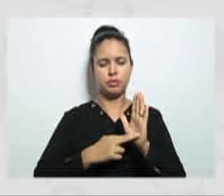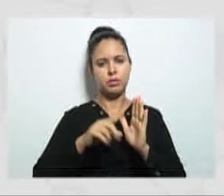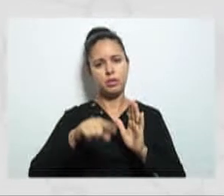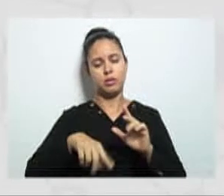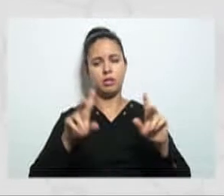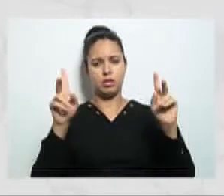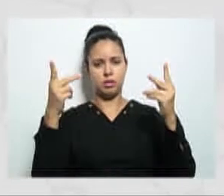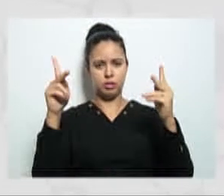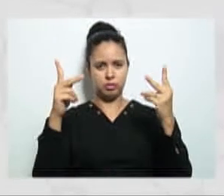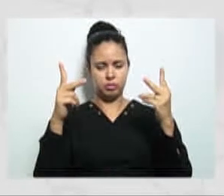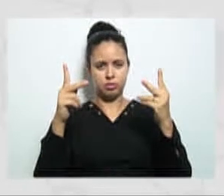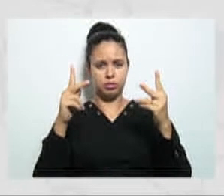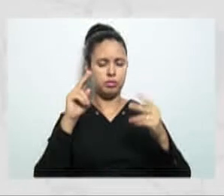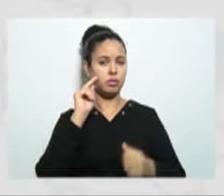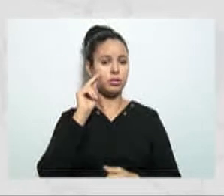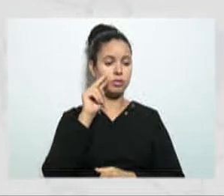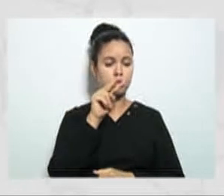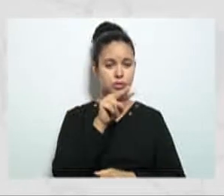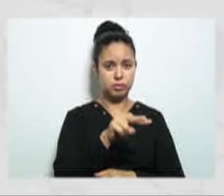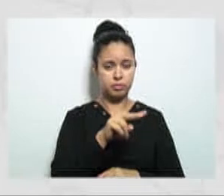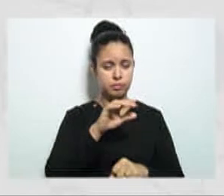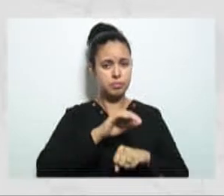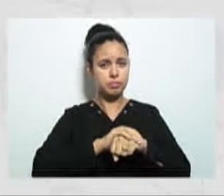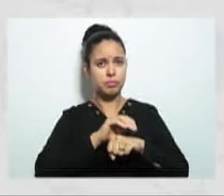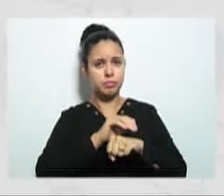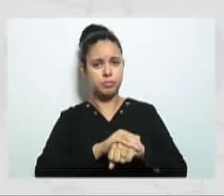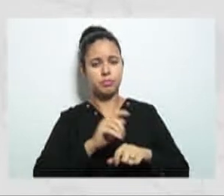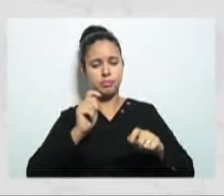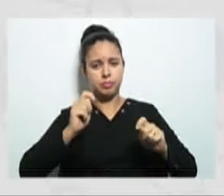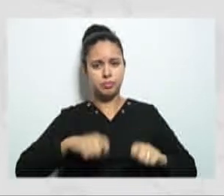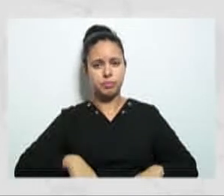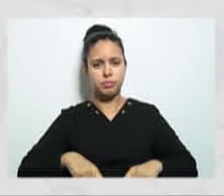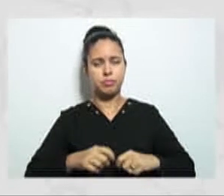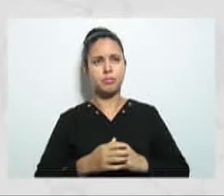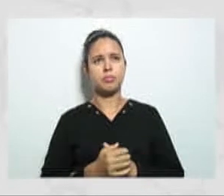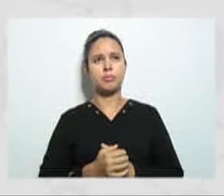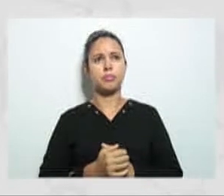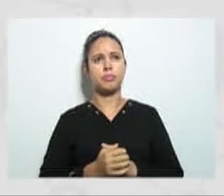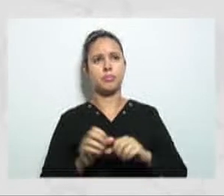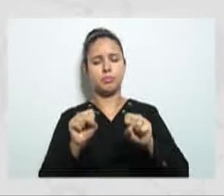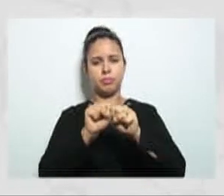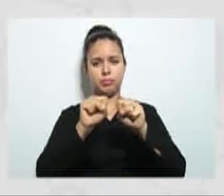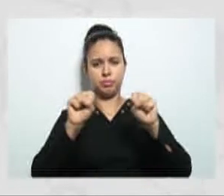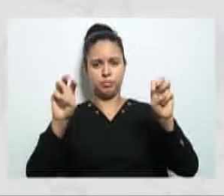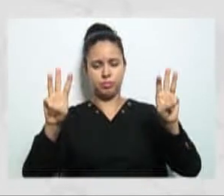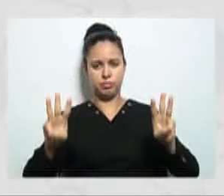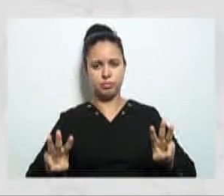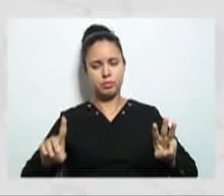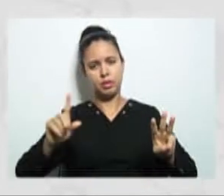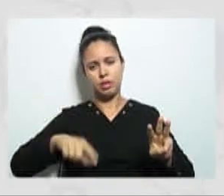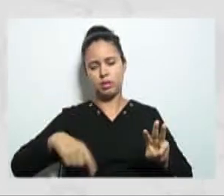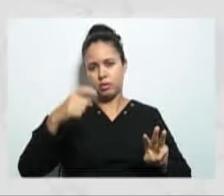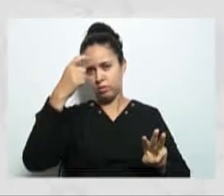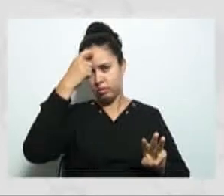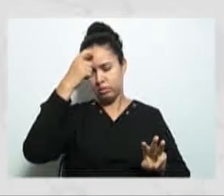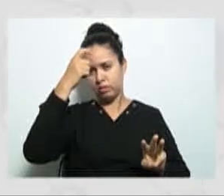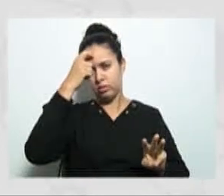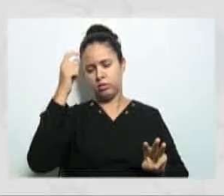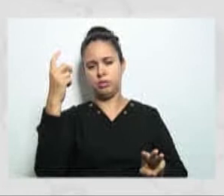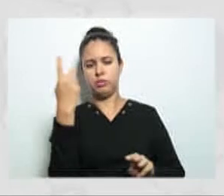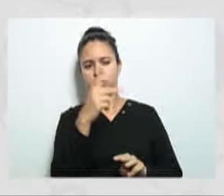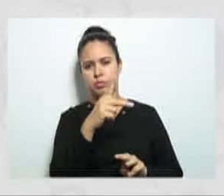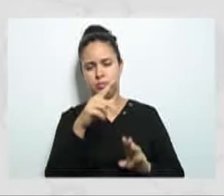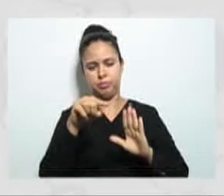né, gente? Parte física do meu computador, tá? Enquanto que o software é a parte lógica, programação